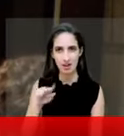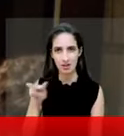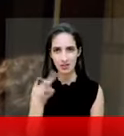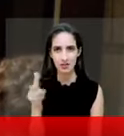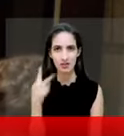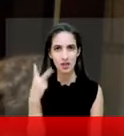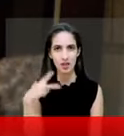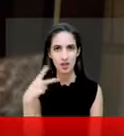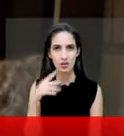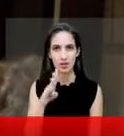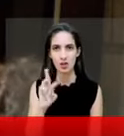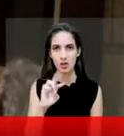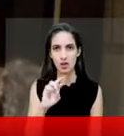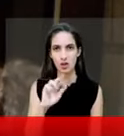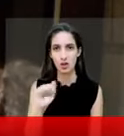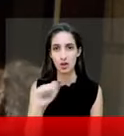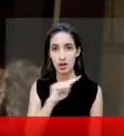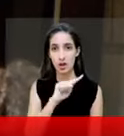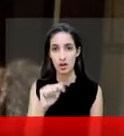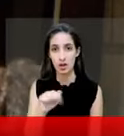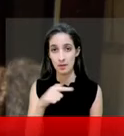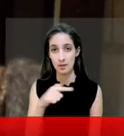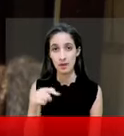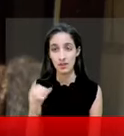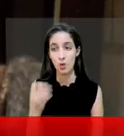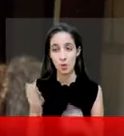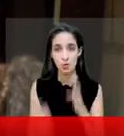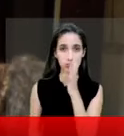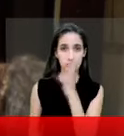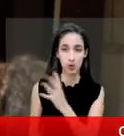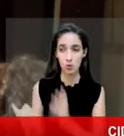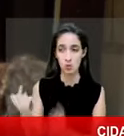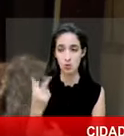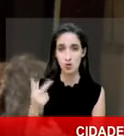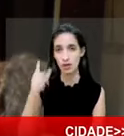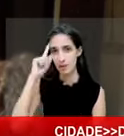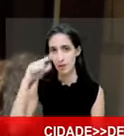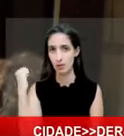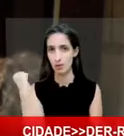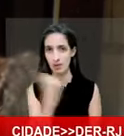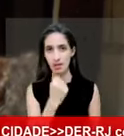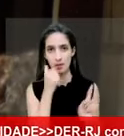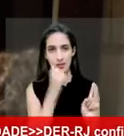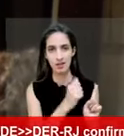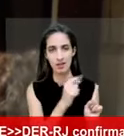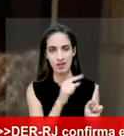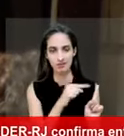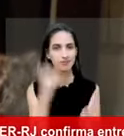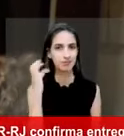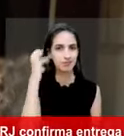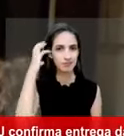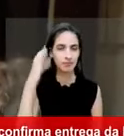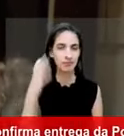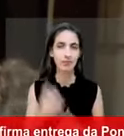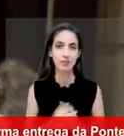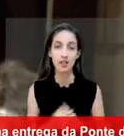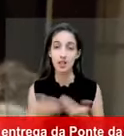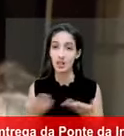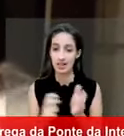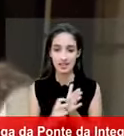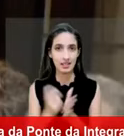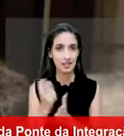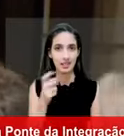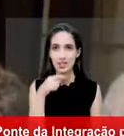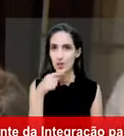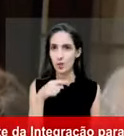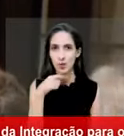por serem o mandante do assassinato da vereadora Marielle Franco. E também é a quinta vez que a gente não consegue quórum